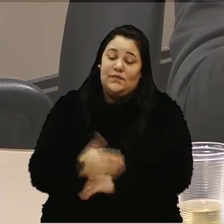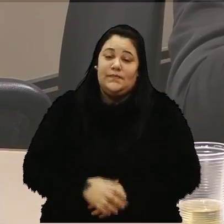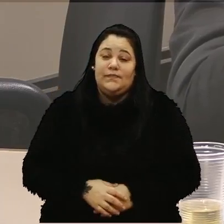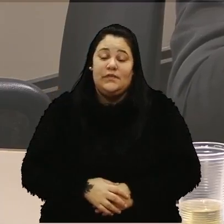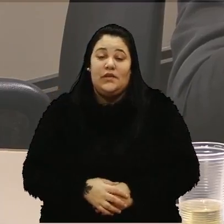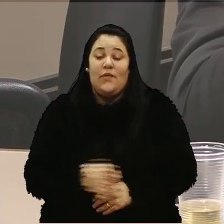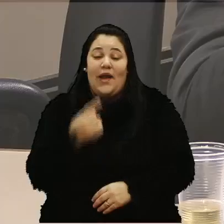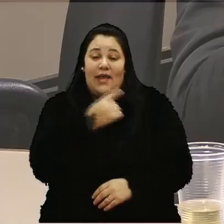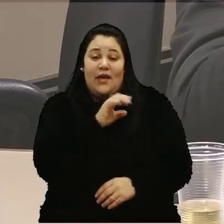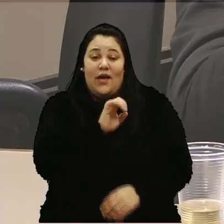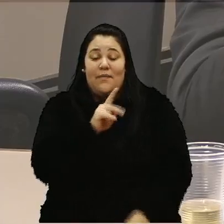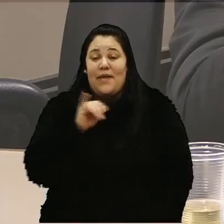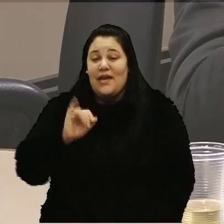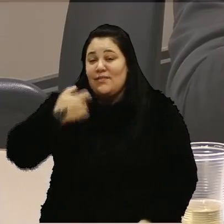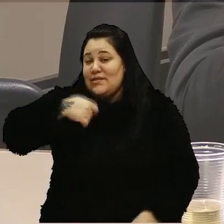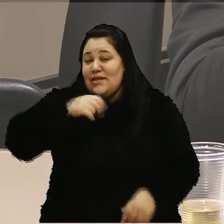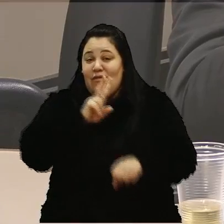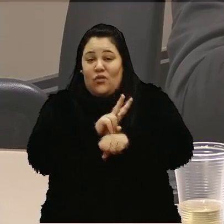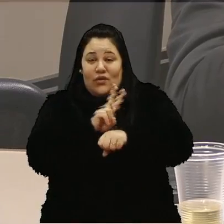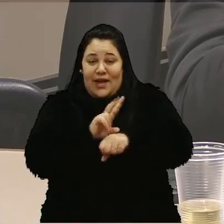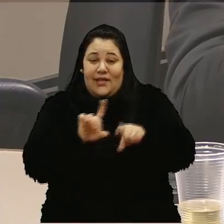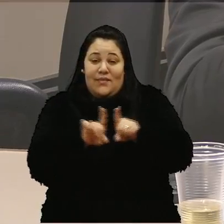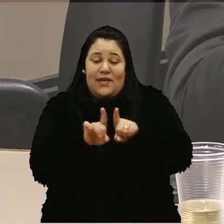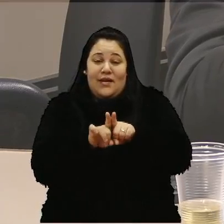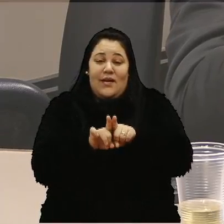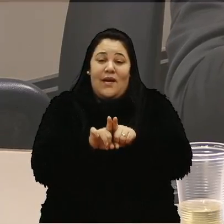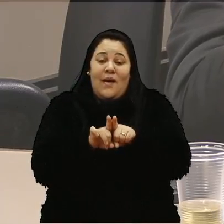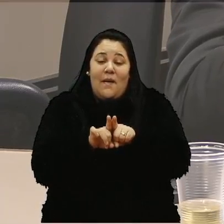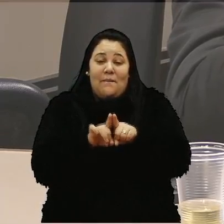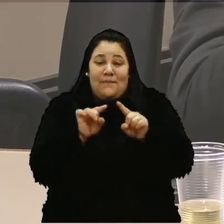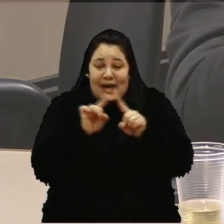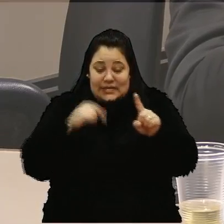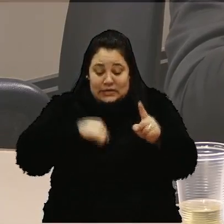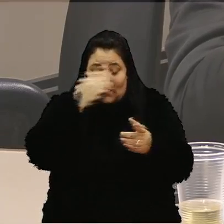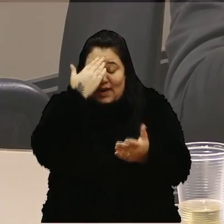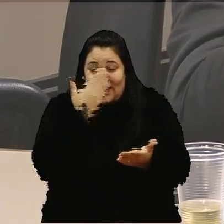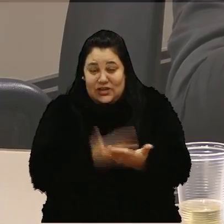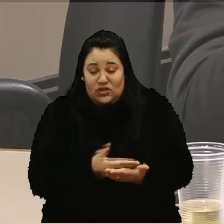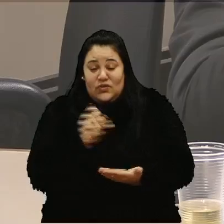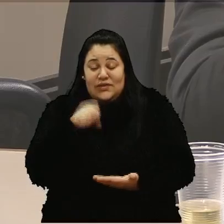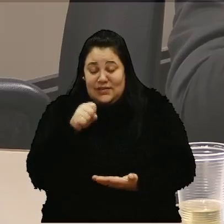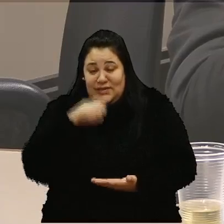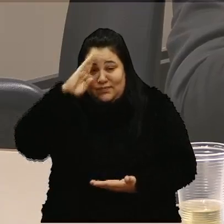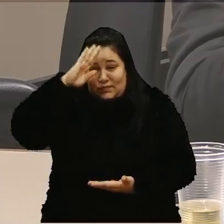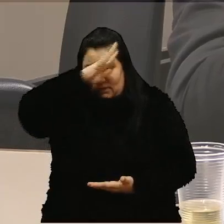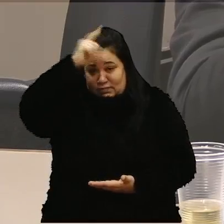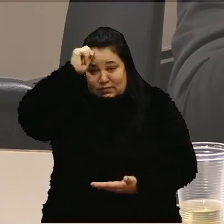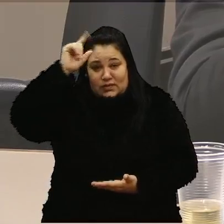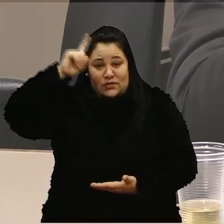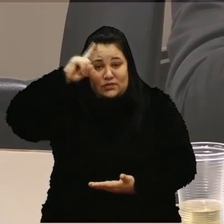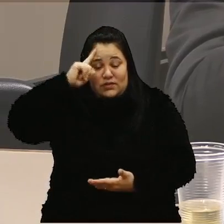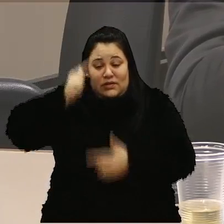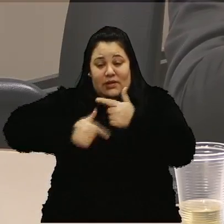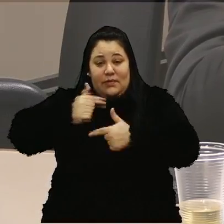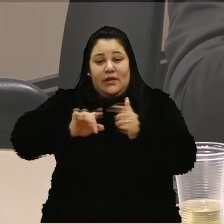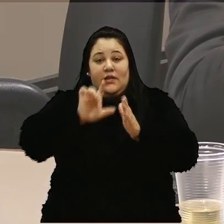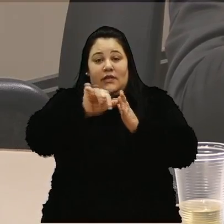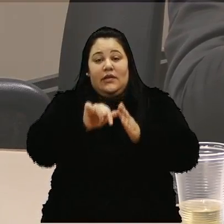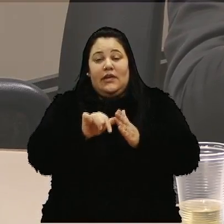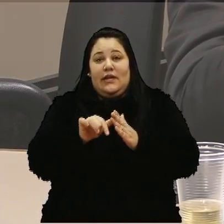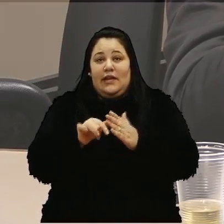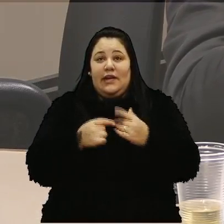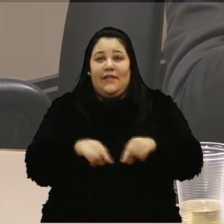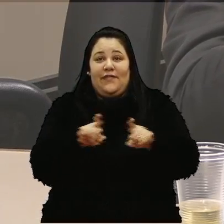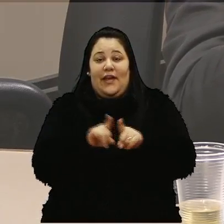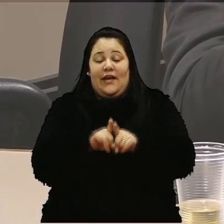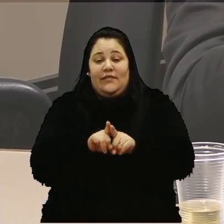EPI, eles teriam que cuidar isso aqui, tá? Mas eu acredito que o servidor, o guarda municipal que está no dia a dia, como depois na sequência eu vou falar sobre 2 que me